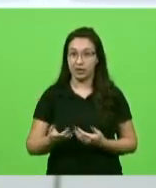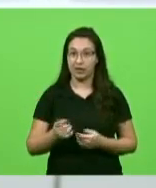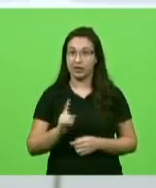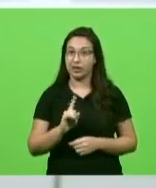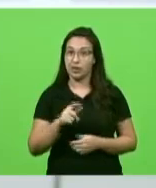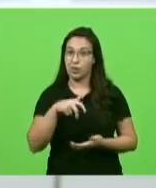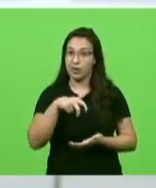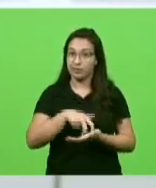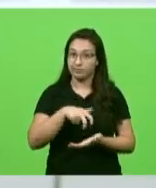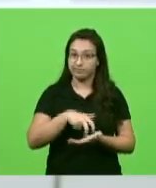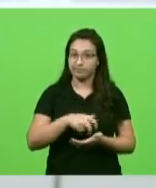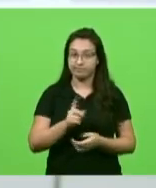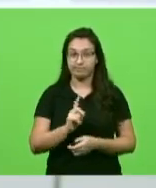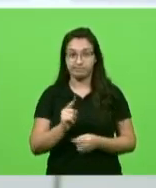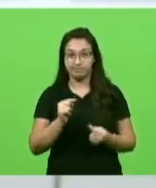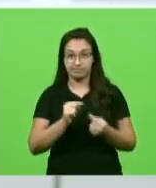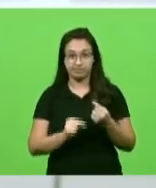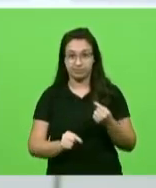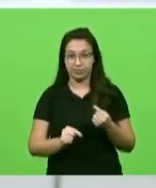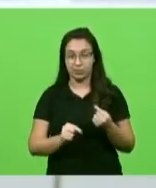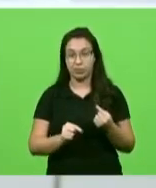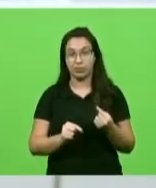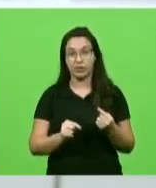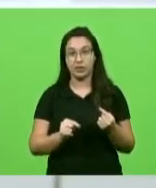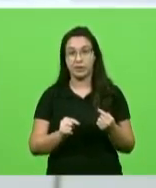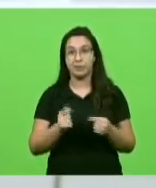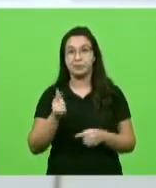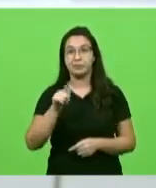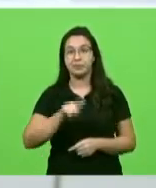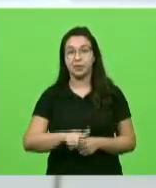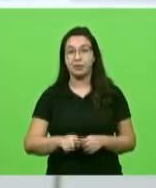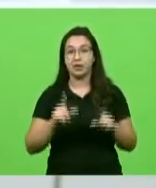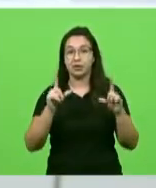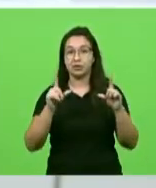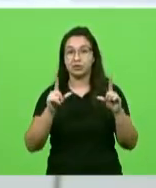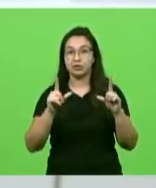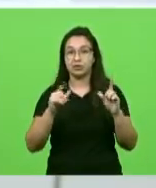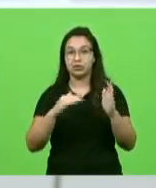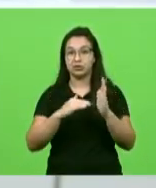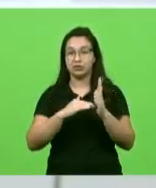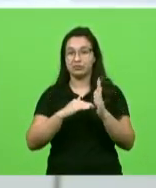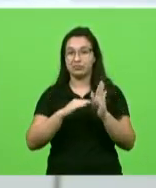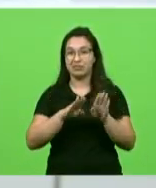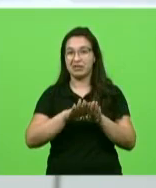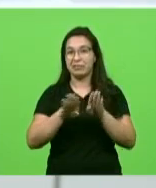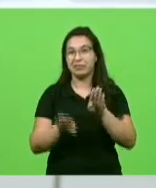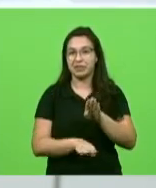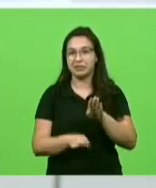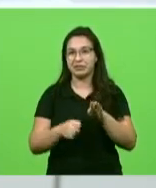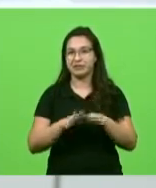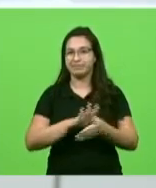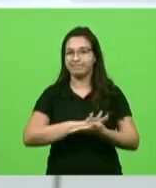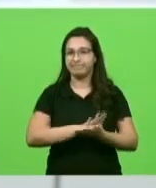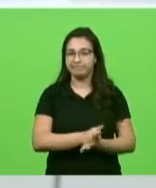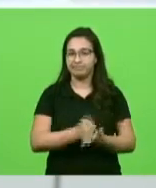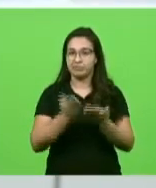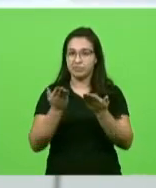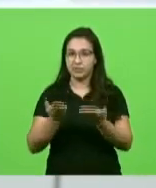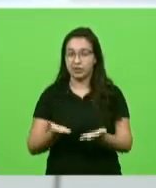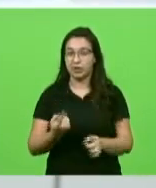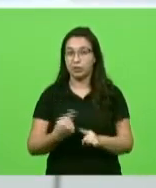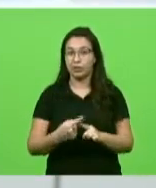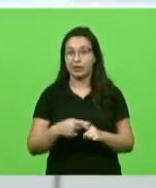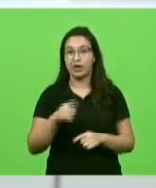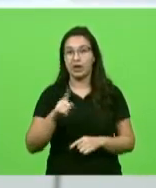punitivo nem Visa o represente diminuir o representado já que concentra uma